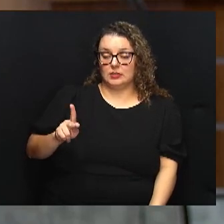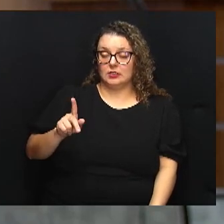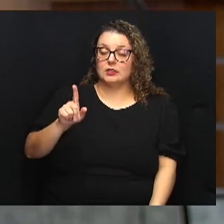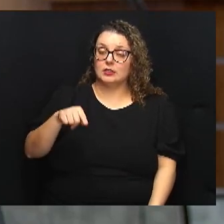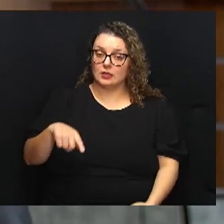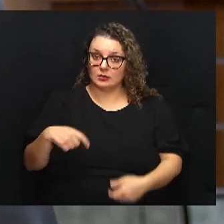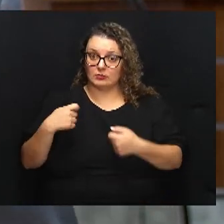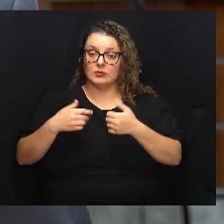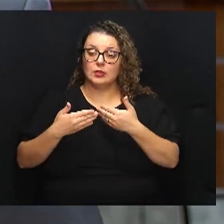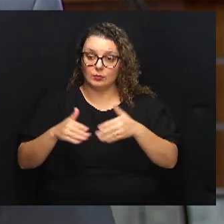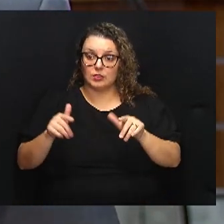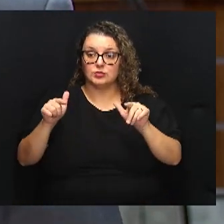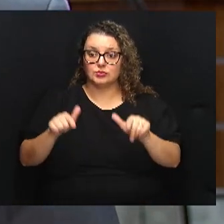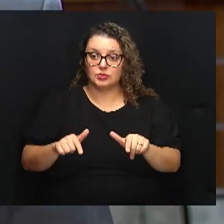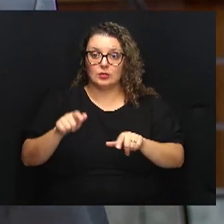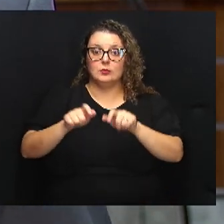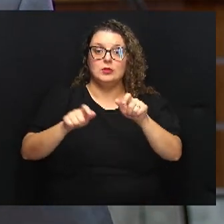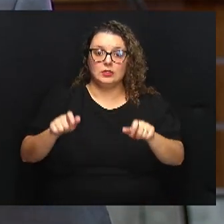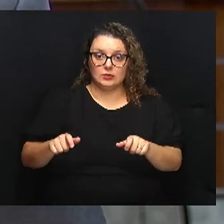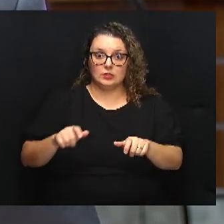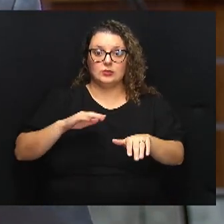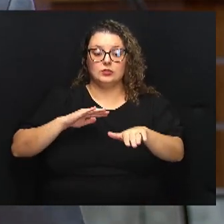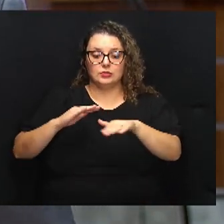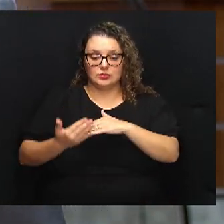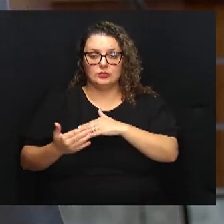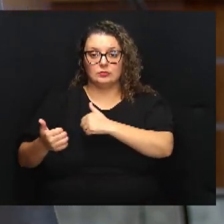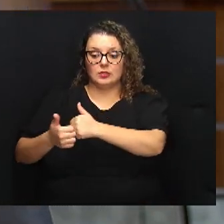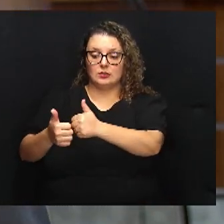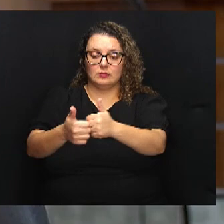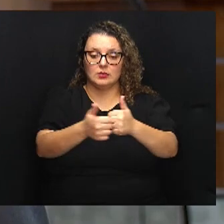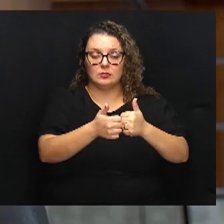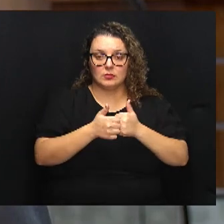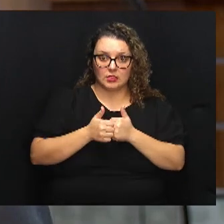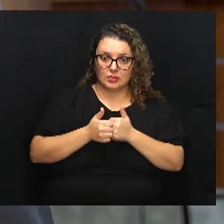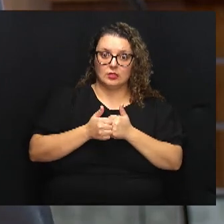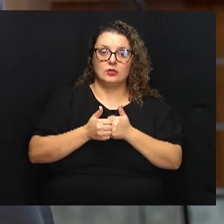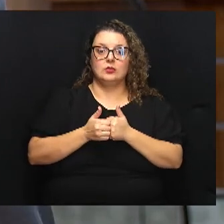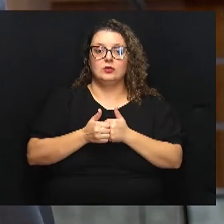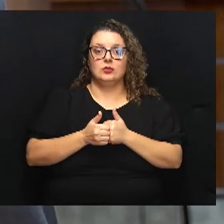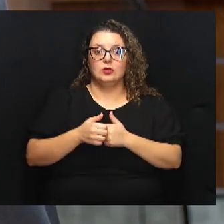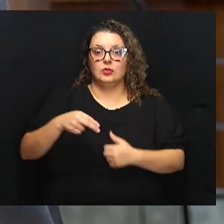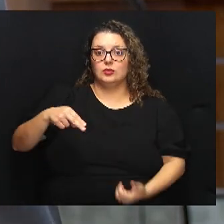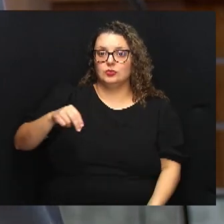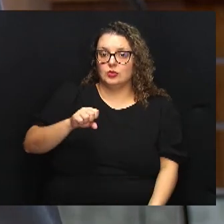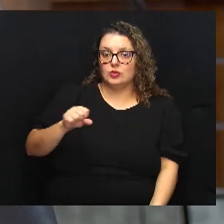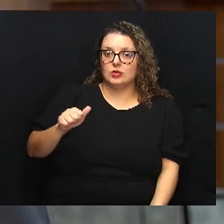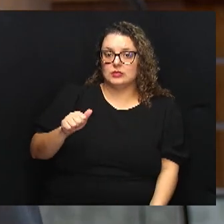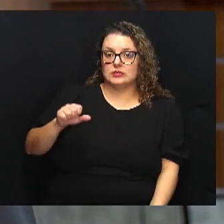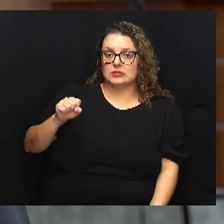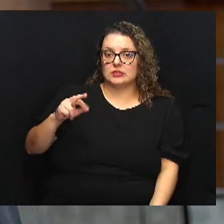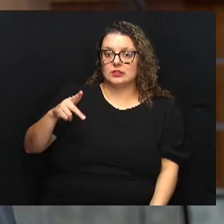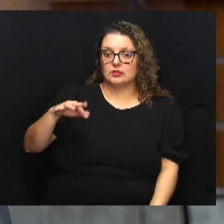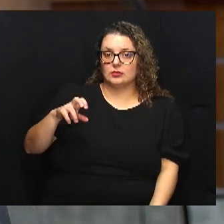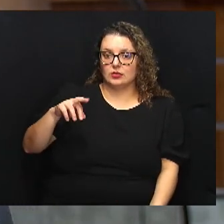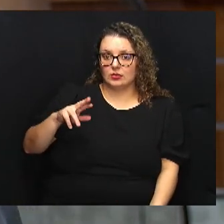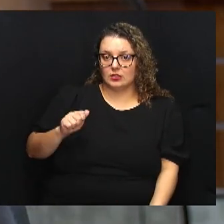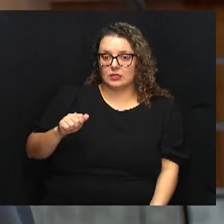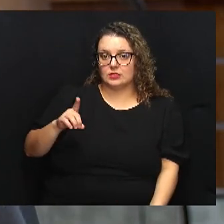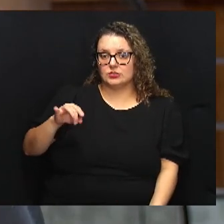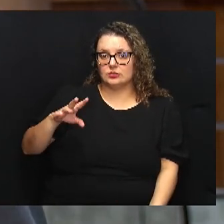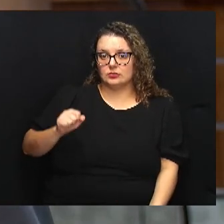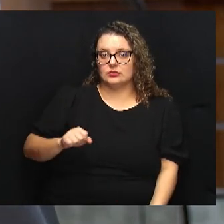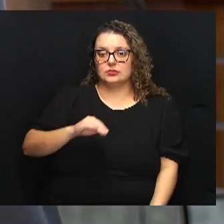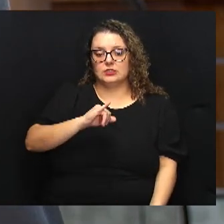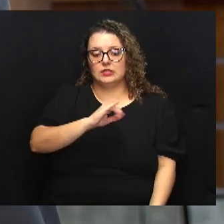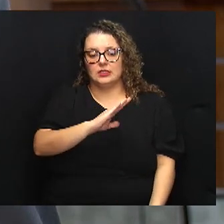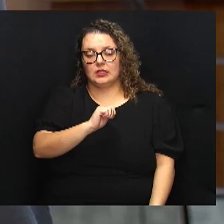abrir esse espaço para as pessoas dos bairros adjacentes, que são o Nossa Senhora de Lourdes, Jardim Noêmia, Carvalho de Moura, Jardim Caraí,